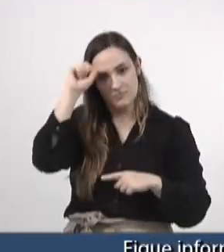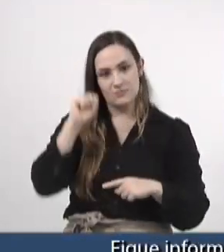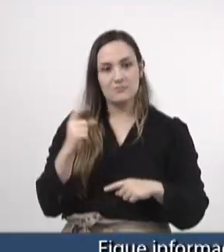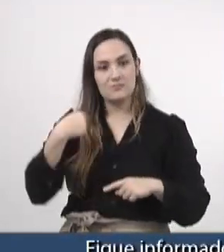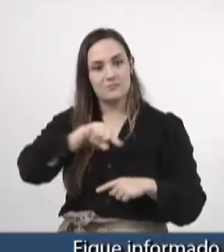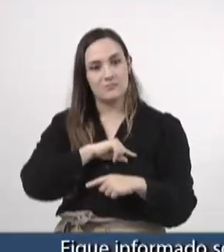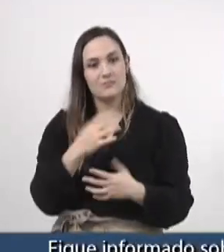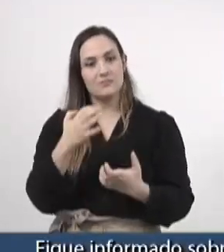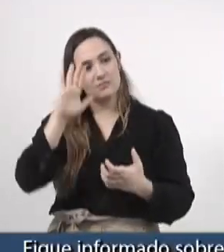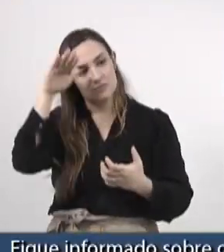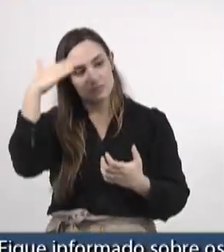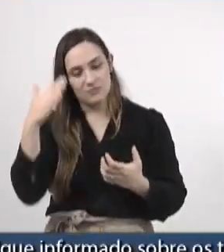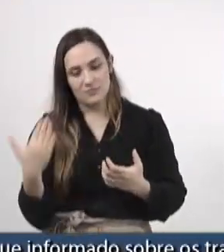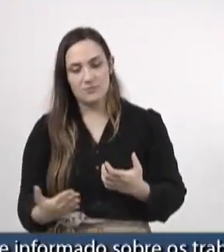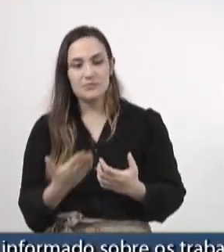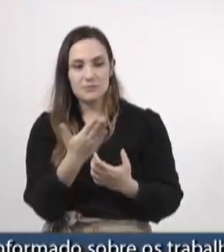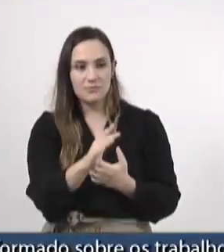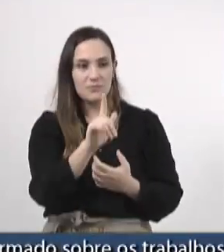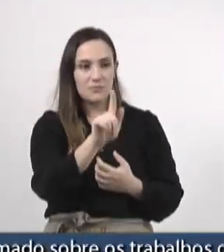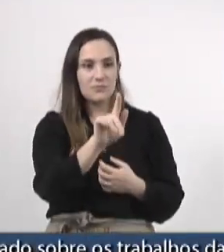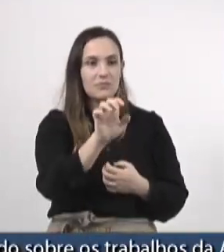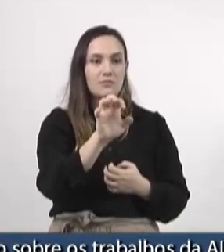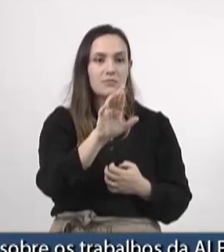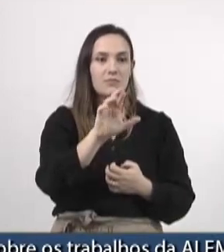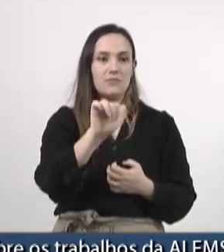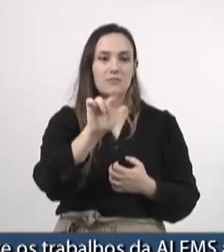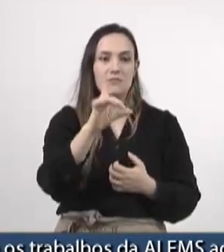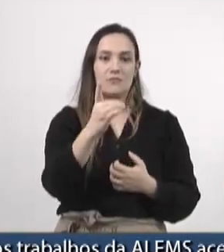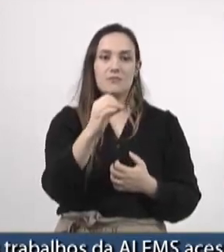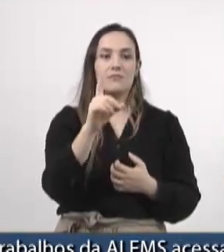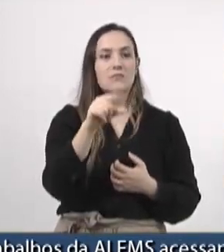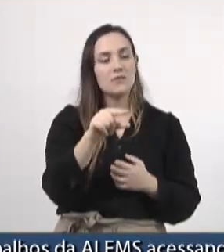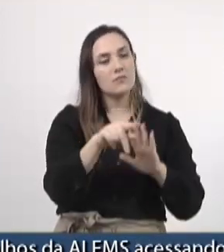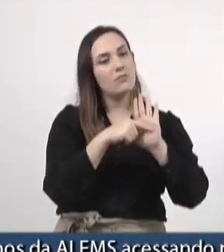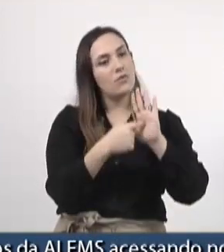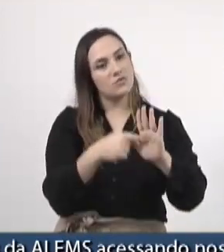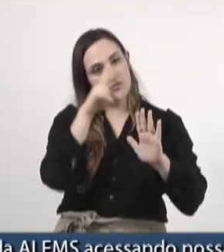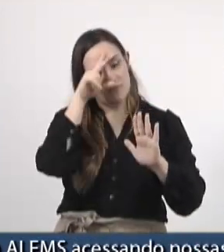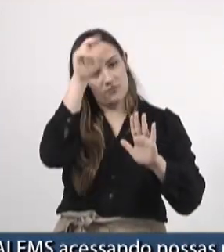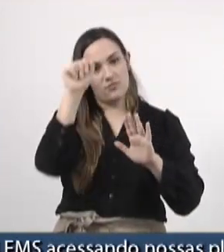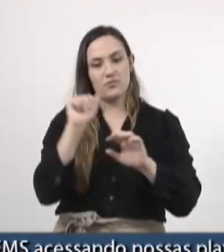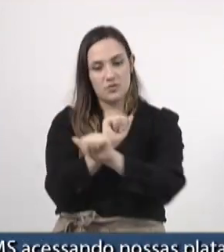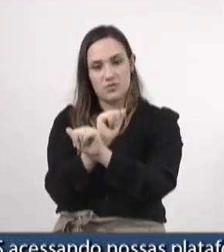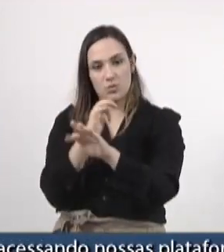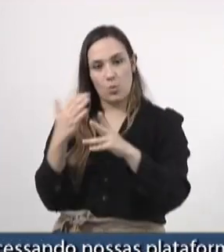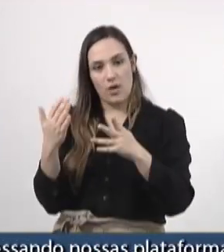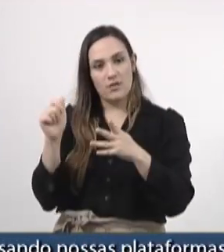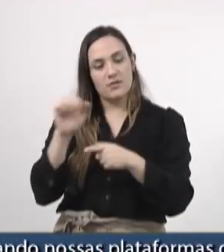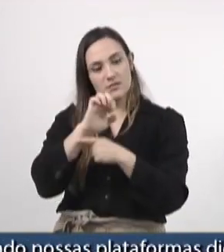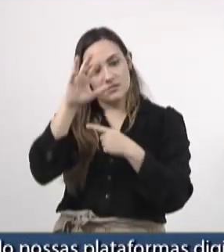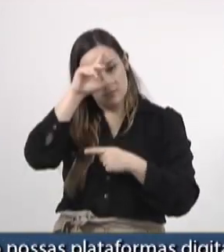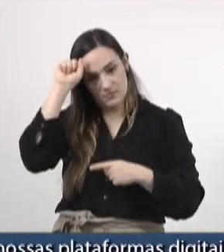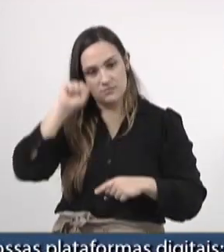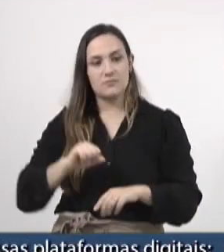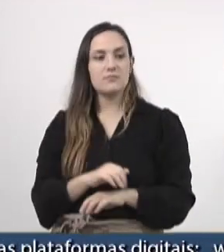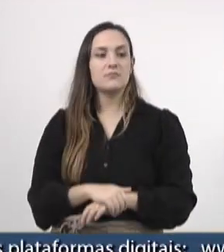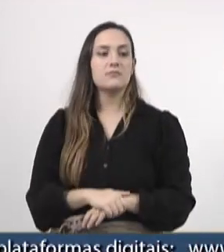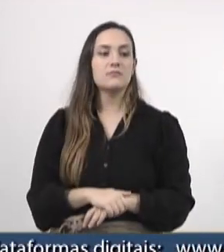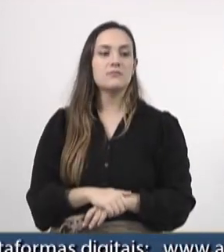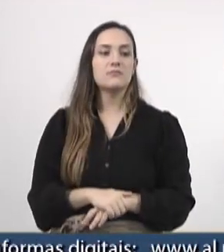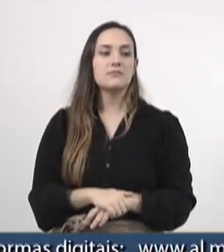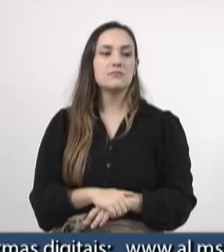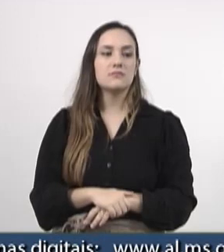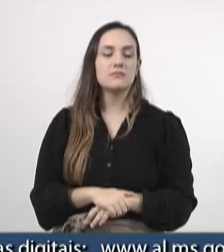gente homenageia hoje o senhor Geraldo, que representa a força do agronegócio do Mato Grosso do Sul e que é essa grande